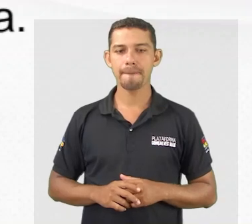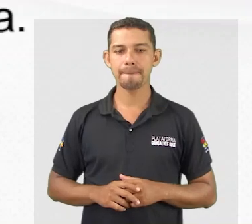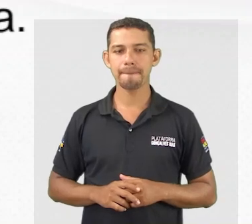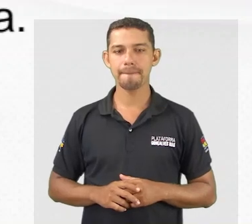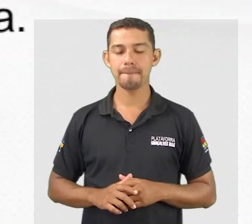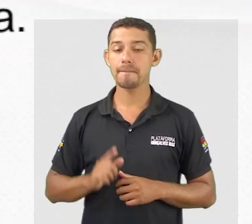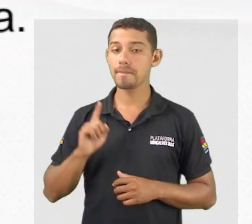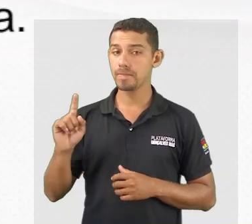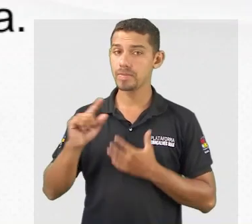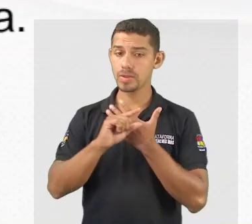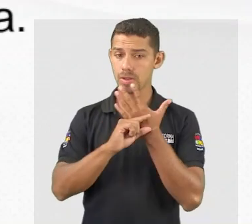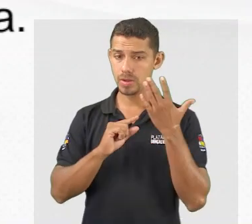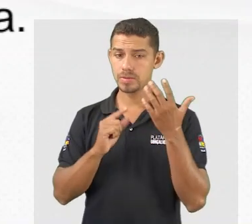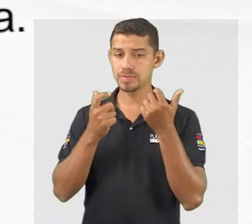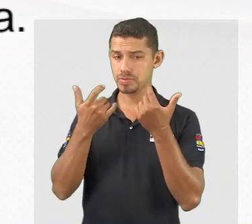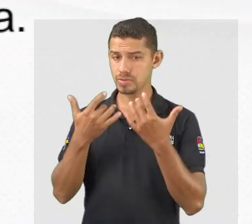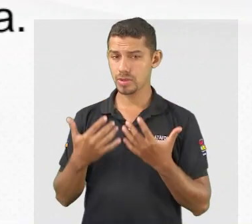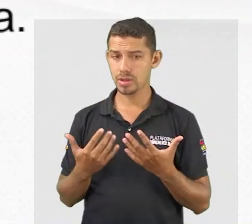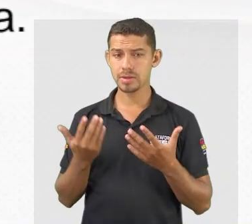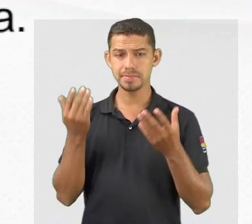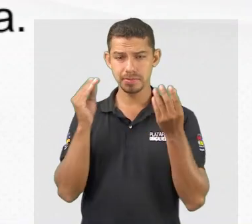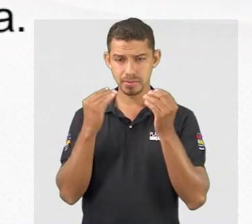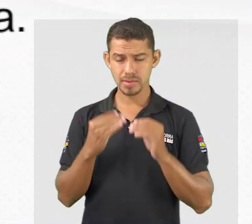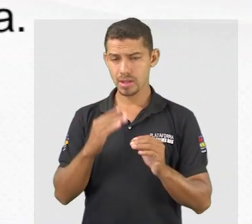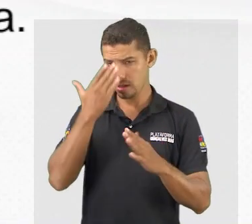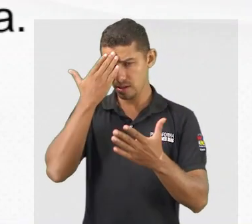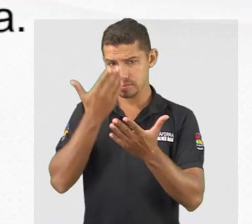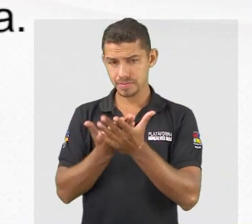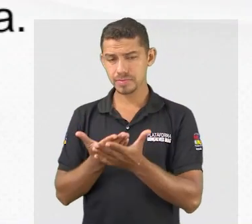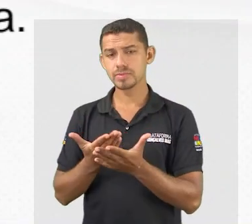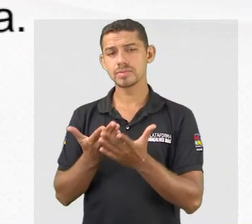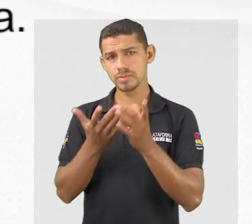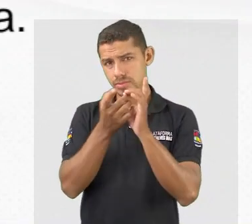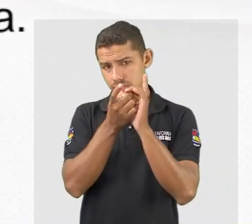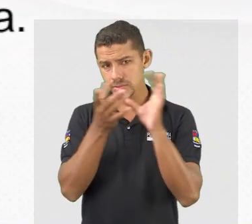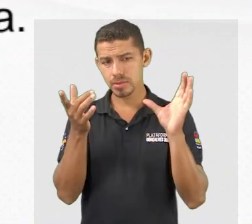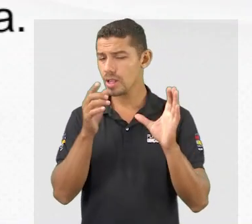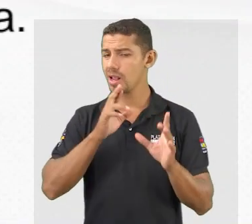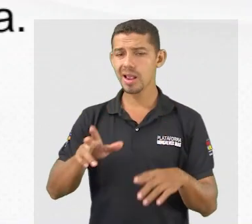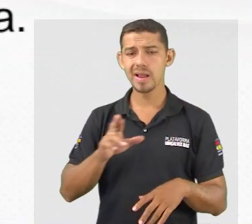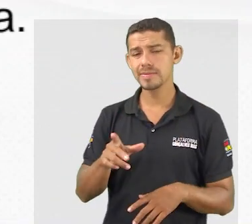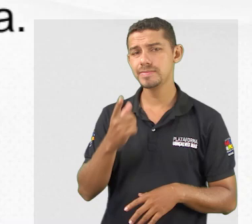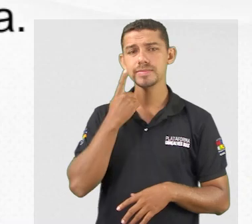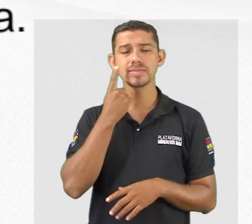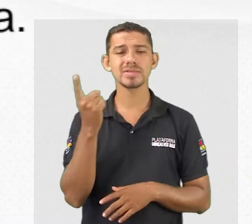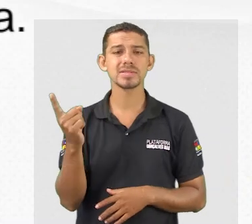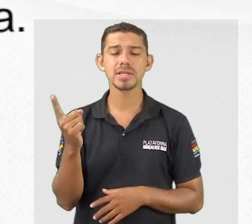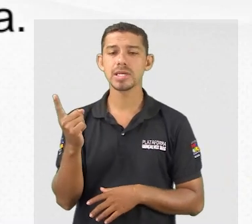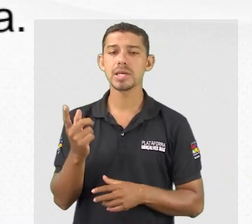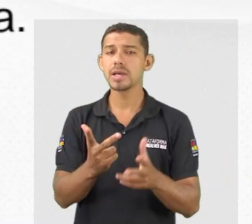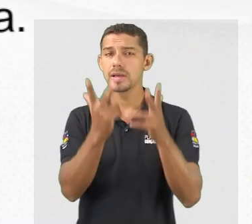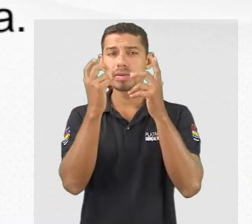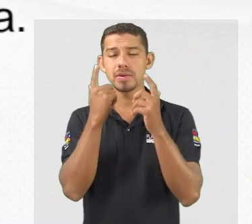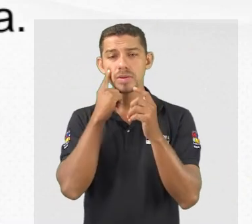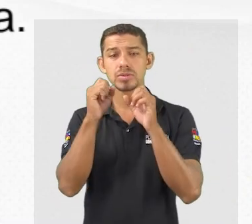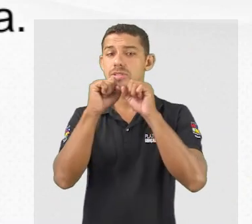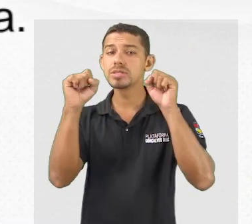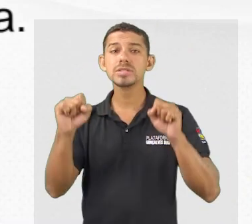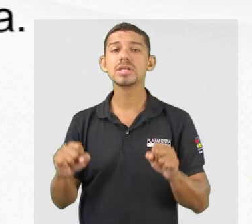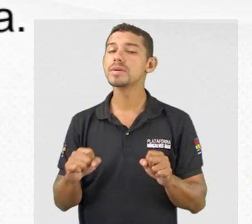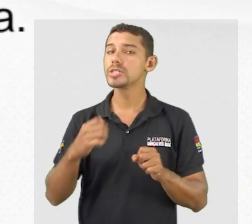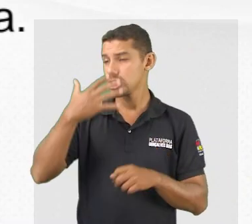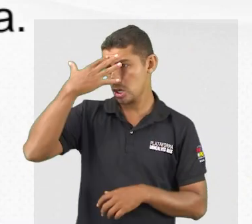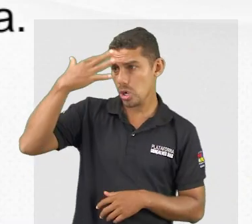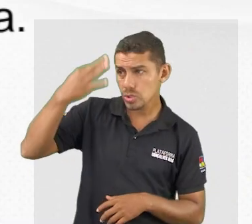Esses autores recém-mencionados, eles acreditam que a democracia não deve ser vista como um sistema de